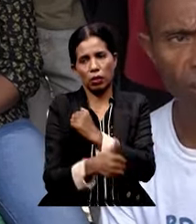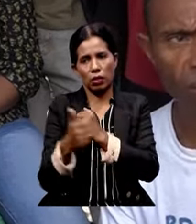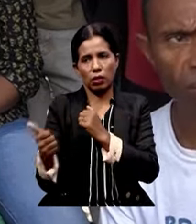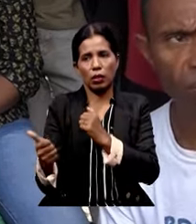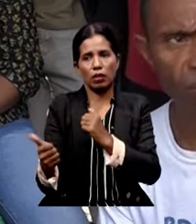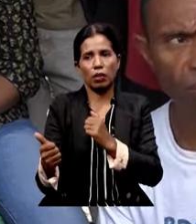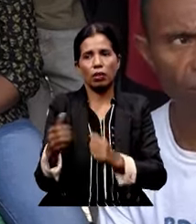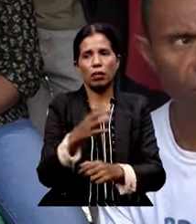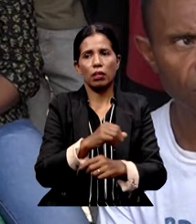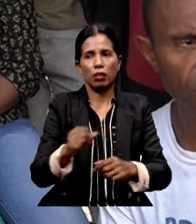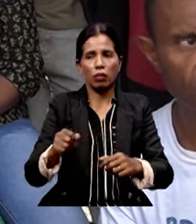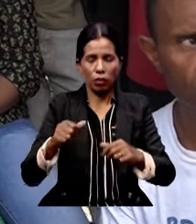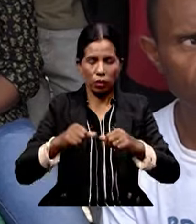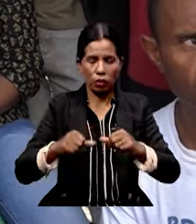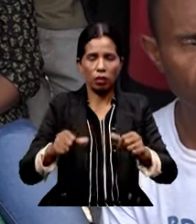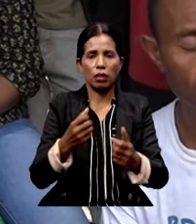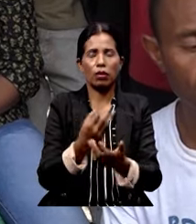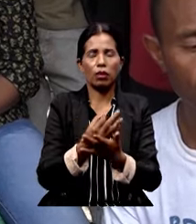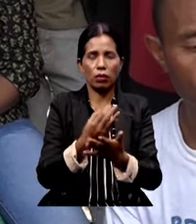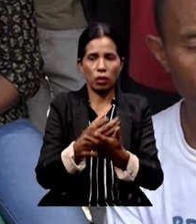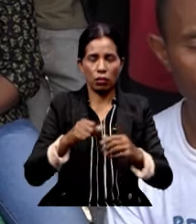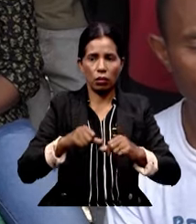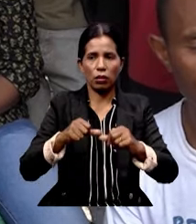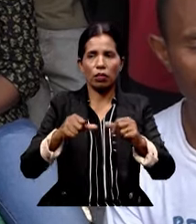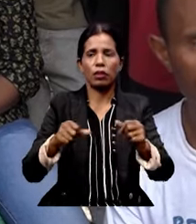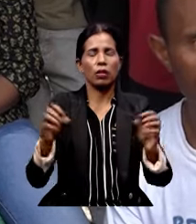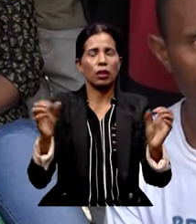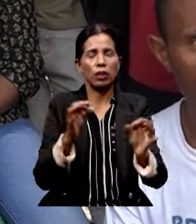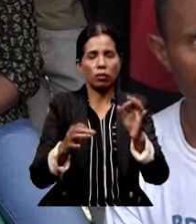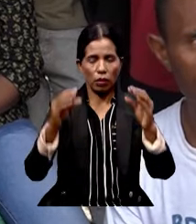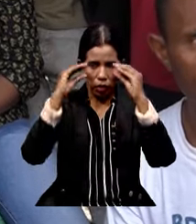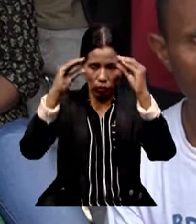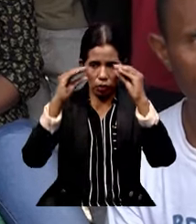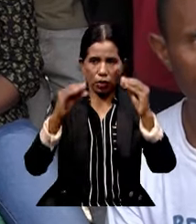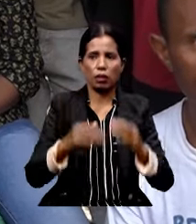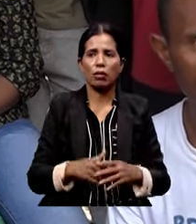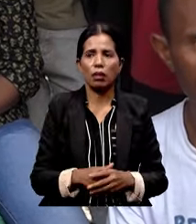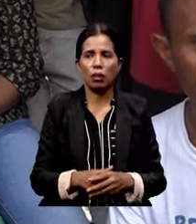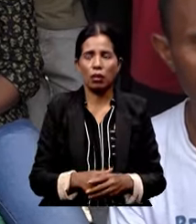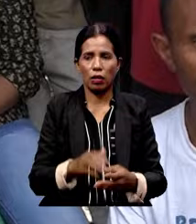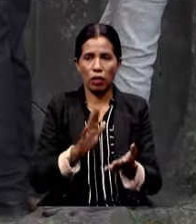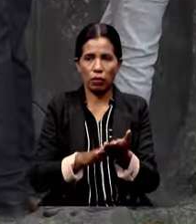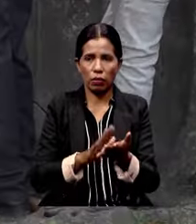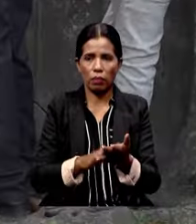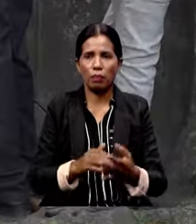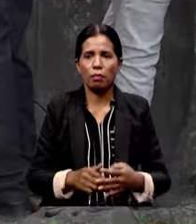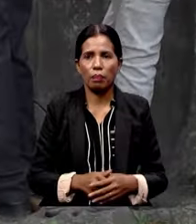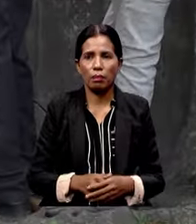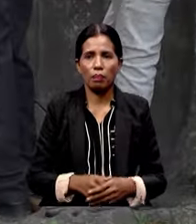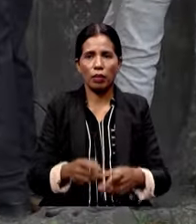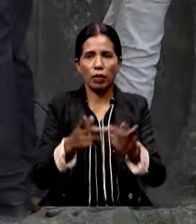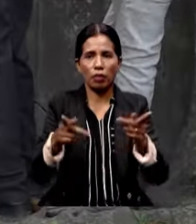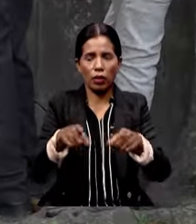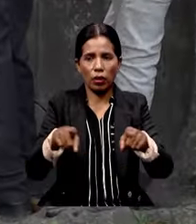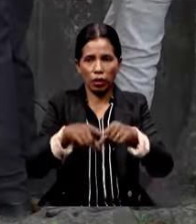nia salario continua la normal, maske nia la hanorin tiona escola. E a fatin anessan